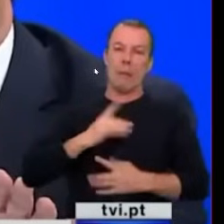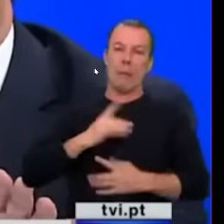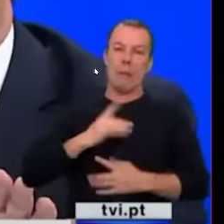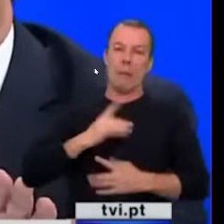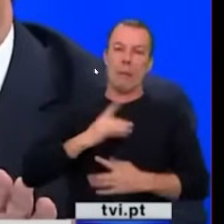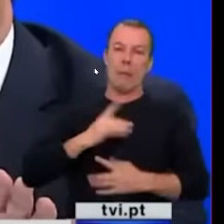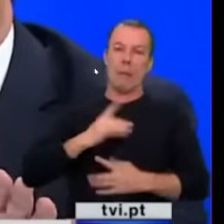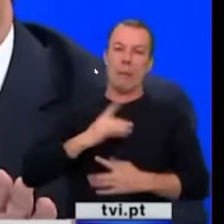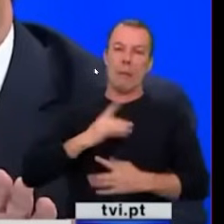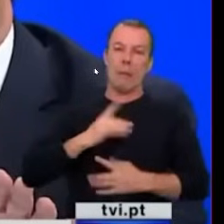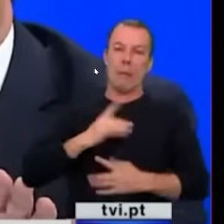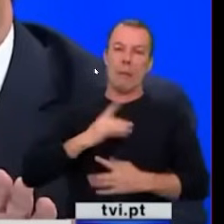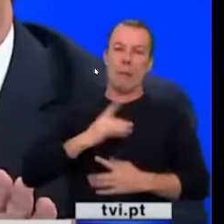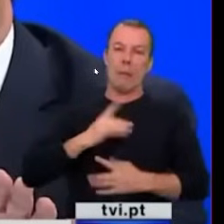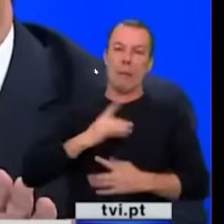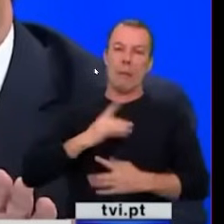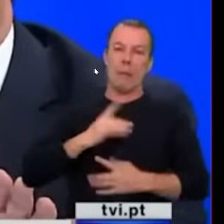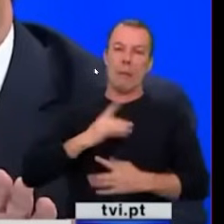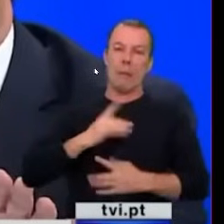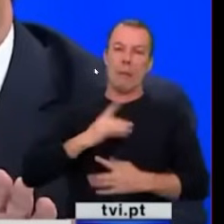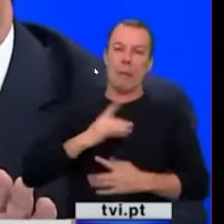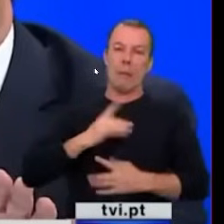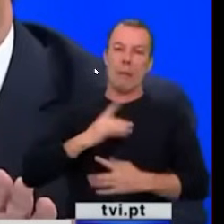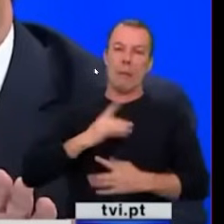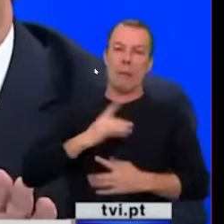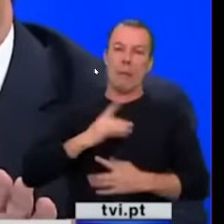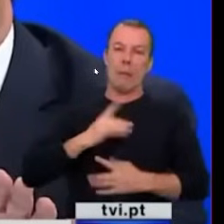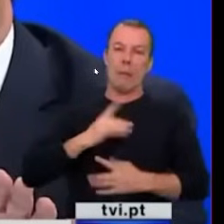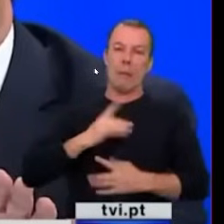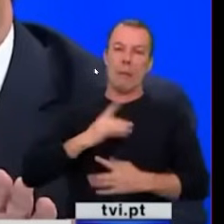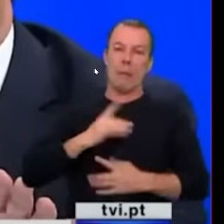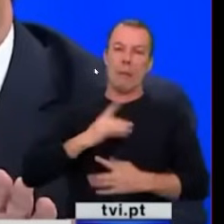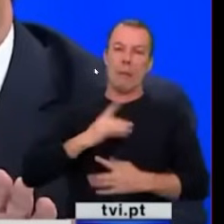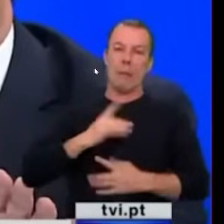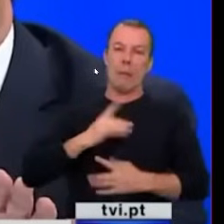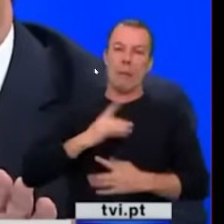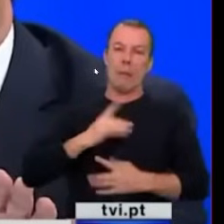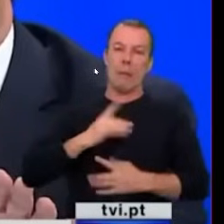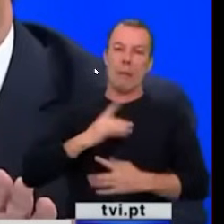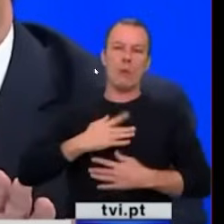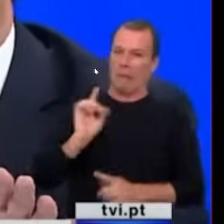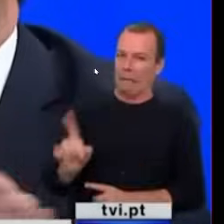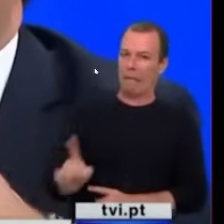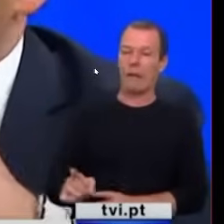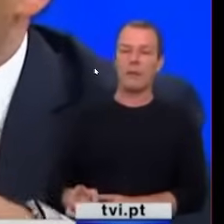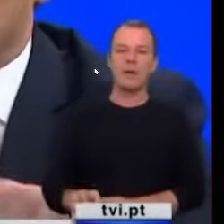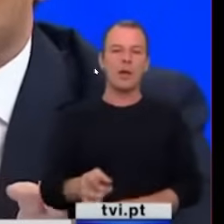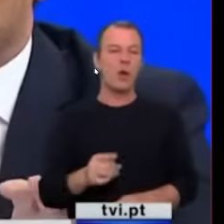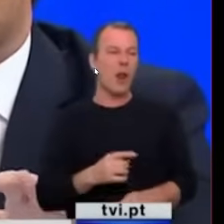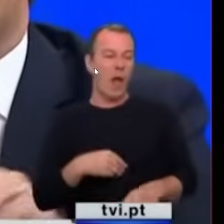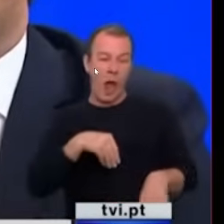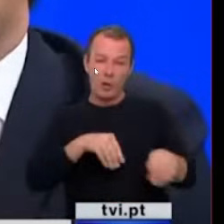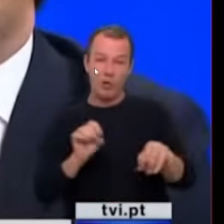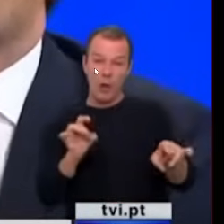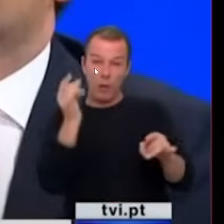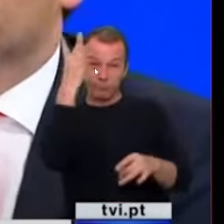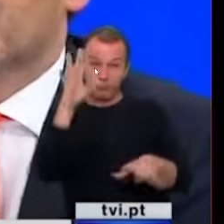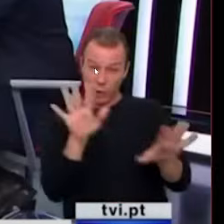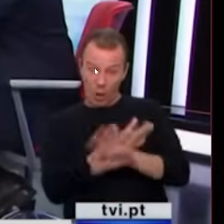Isto é pá o André Ventura muda de conversa como pá Isto é fantástico pá esta aqui entalou completamente para